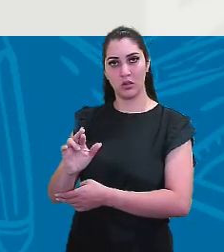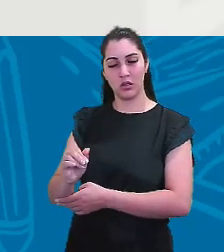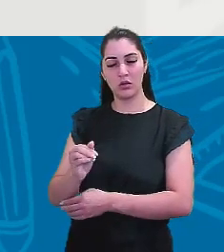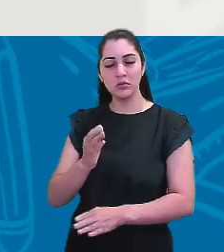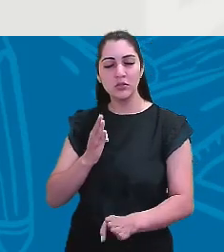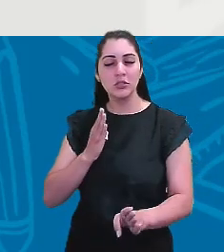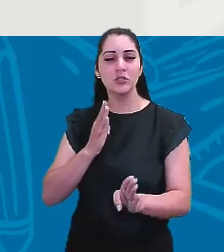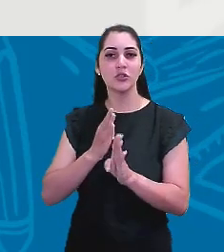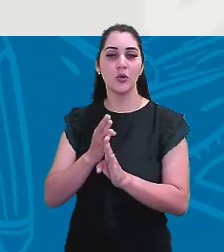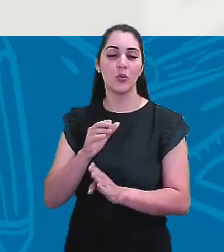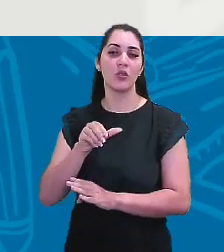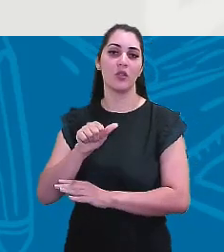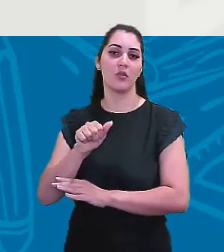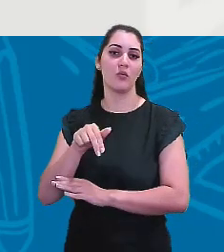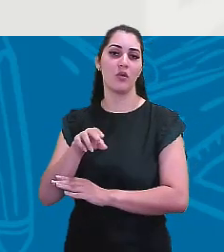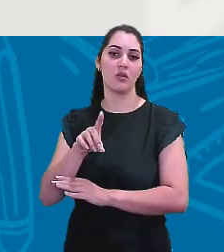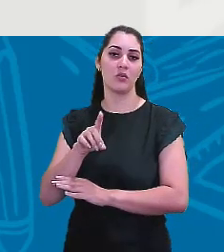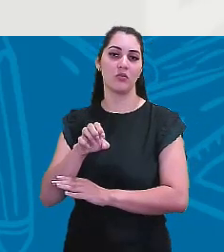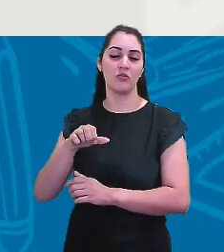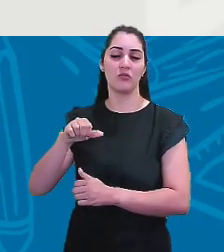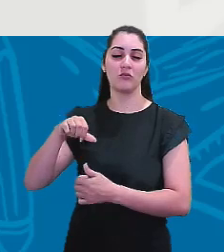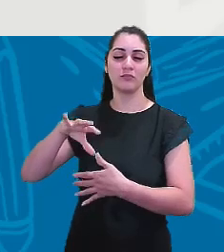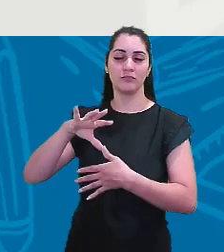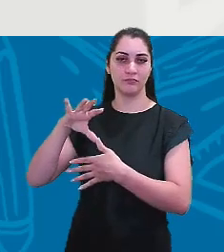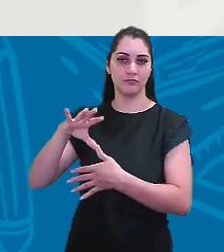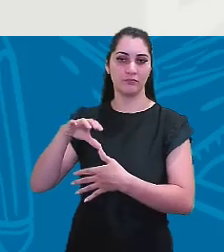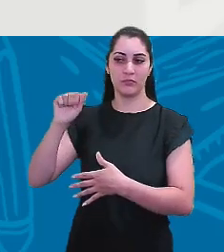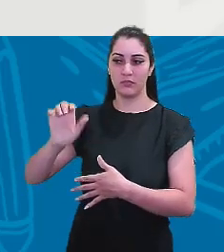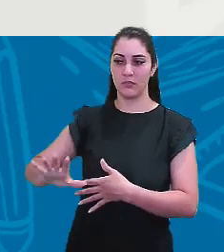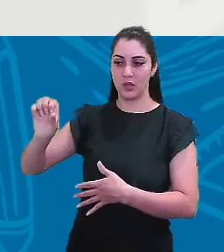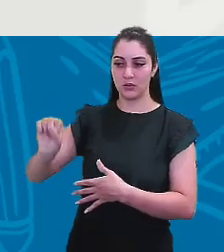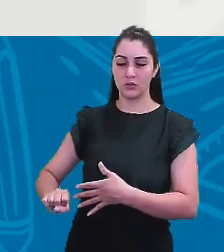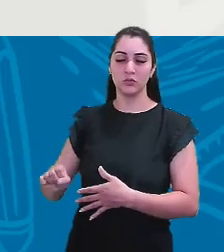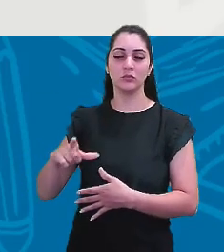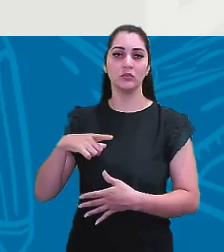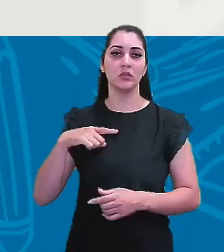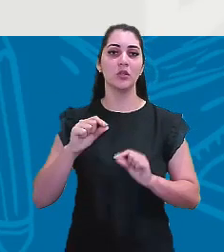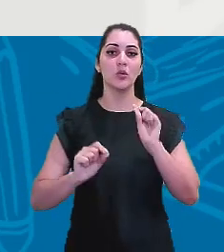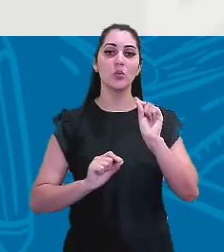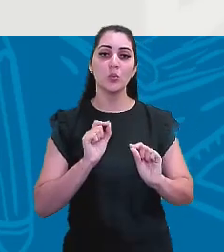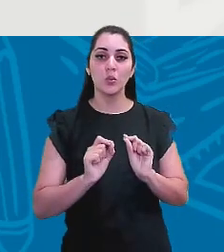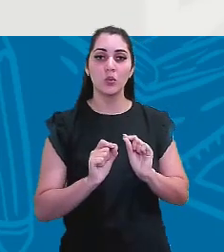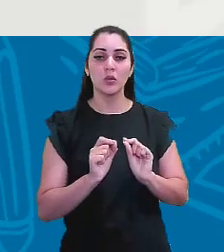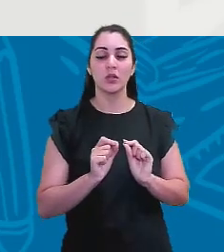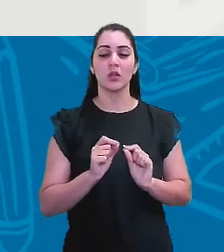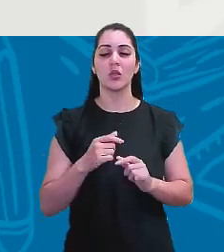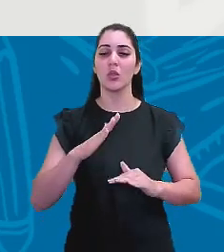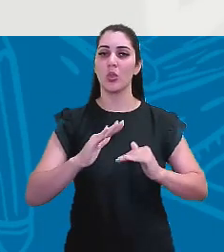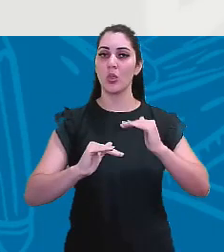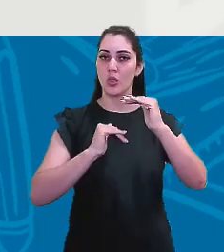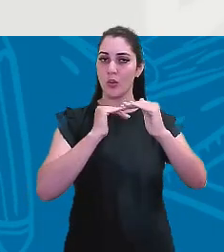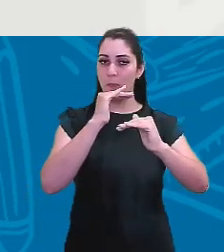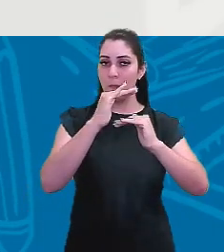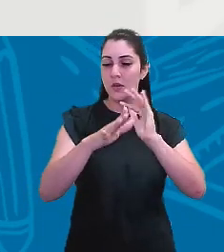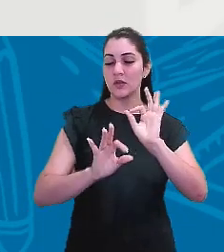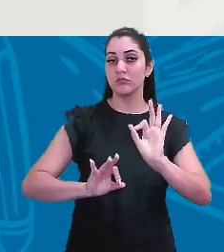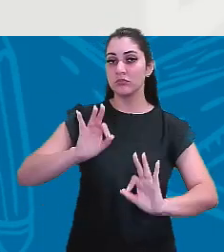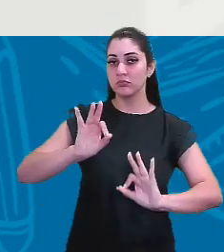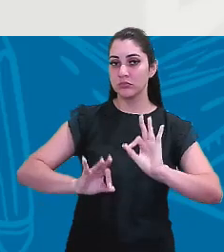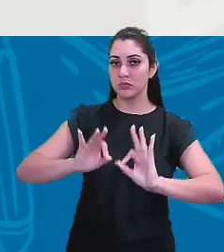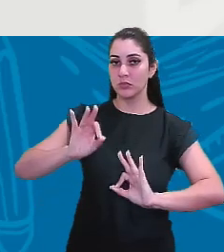América do Sul, né? Então são conjuntos de montanhas que ficam atuando juntas num processo aqui de